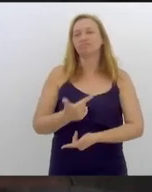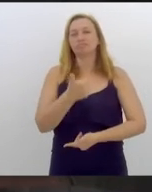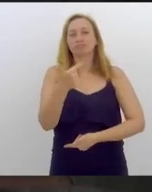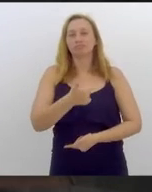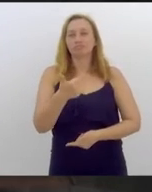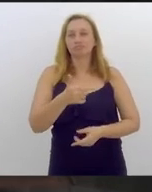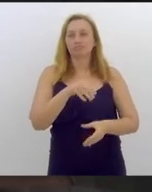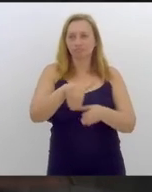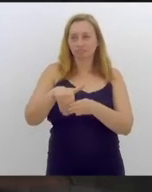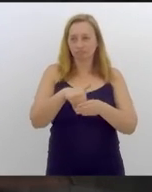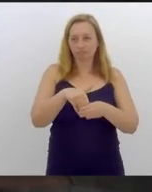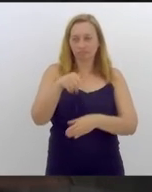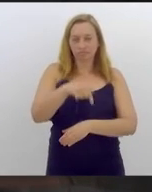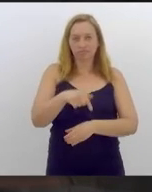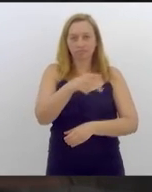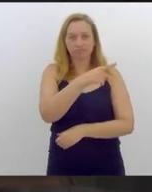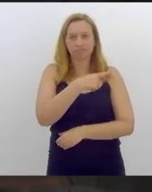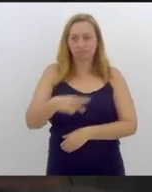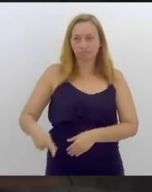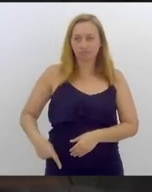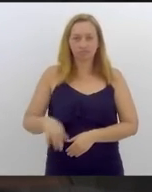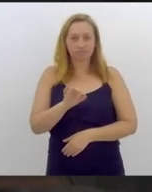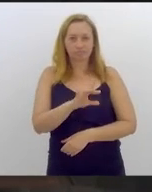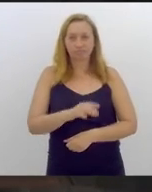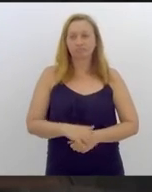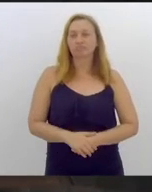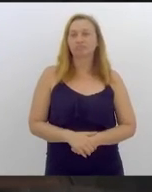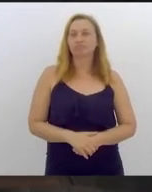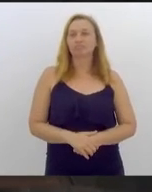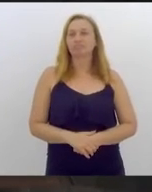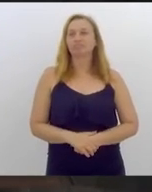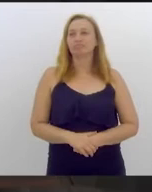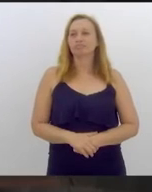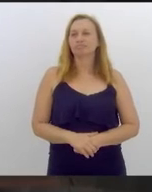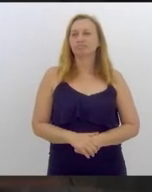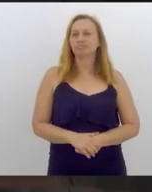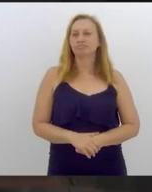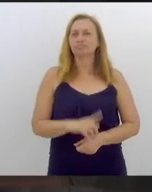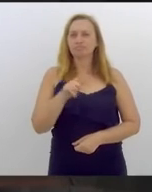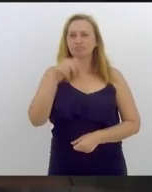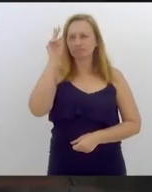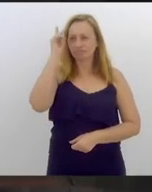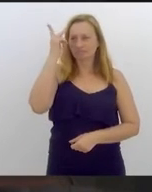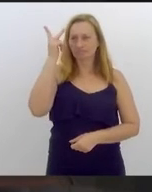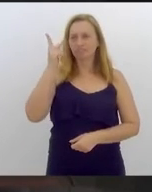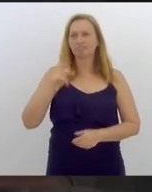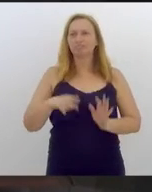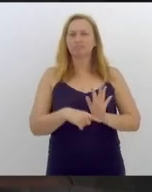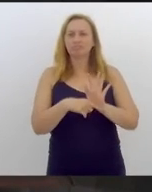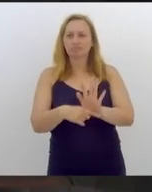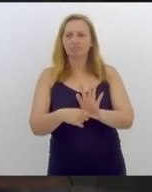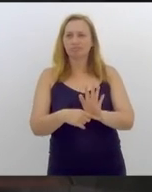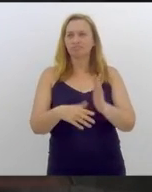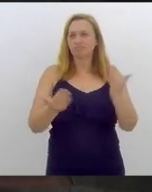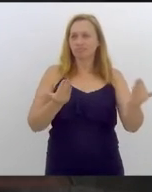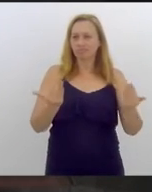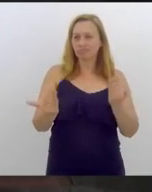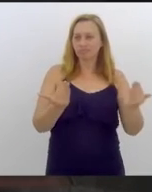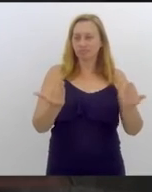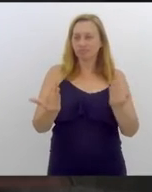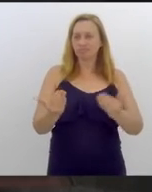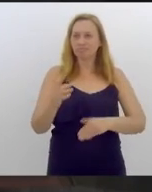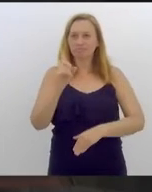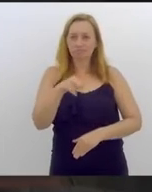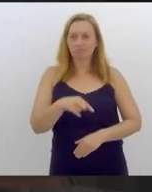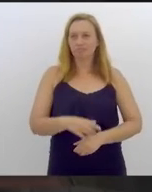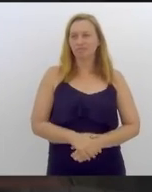no Brasil na eleição presidencial a um componente histórico que até facilita essa comparação que é